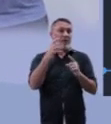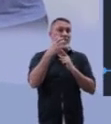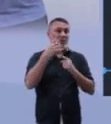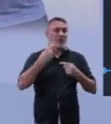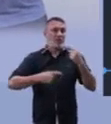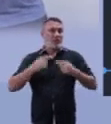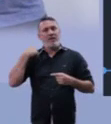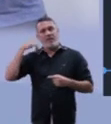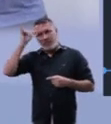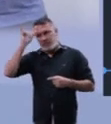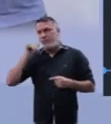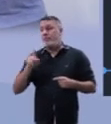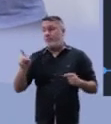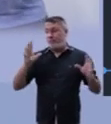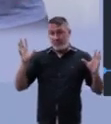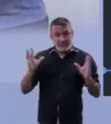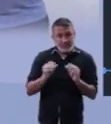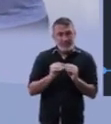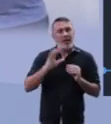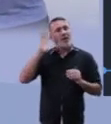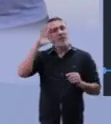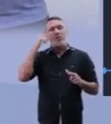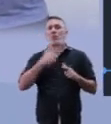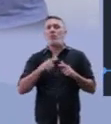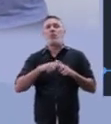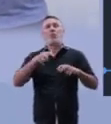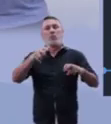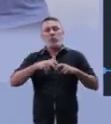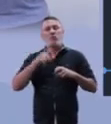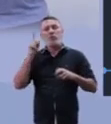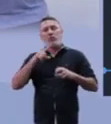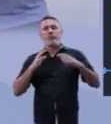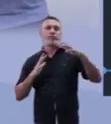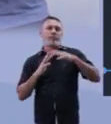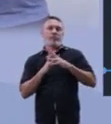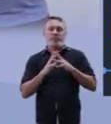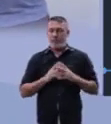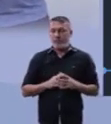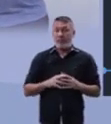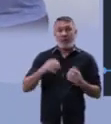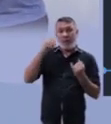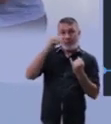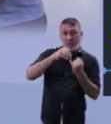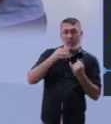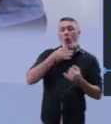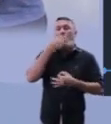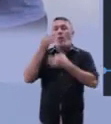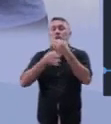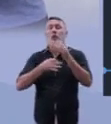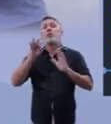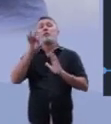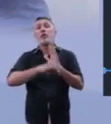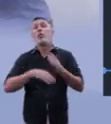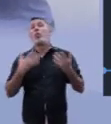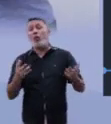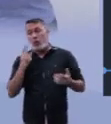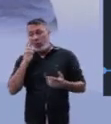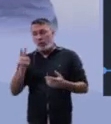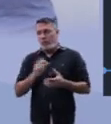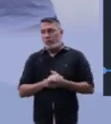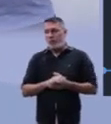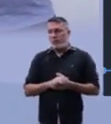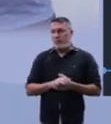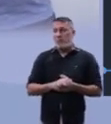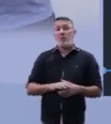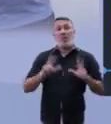políticas. Então, resolvendo isso, eu já resolvo as duas outras problemáticas. Então, por isso que está inserido ali. Então, o INEP ele vai falar o seguinte, olha o